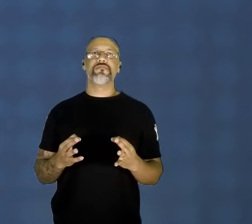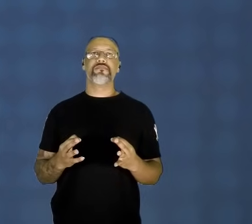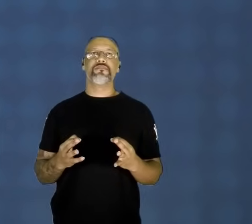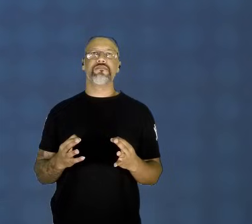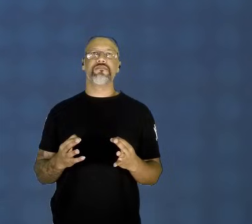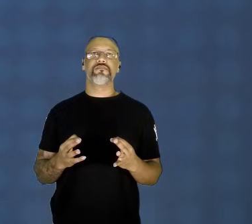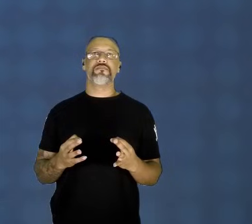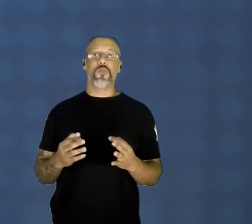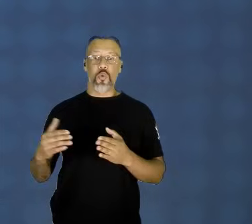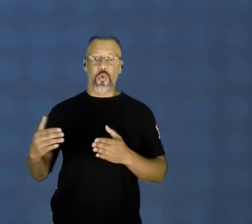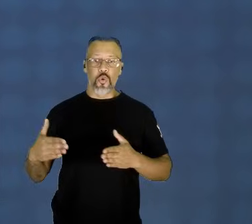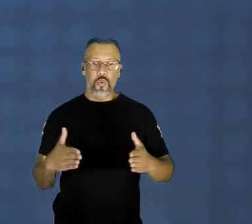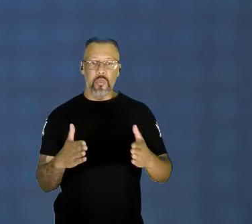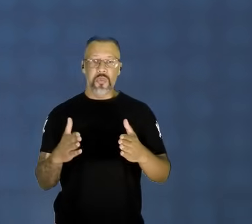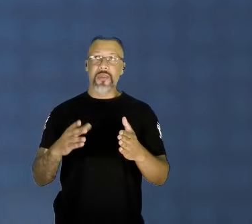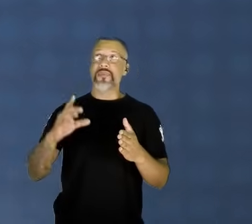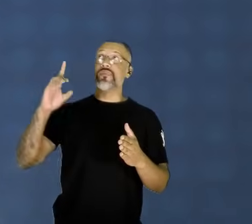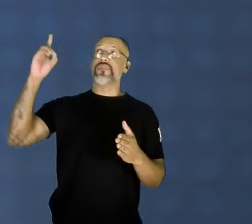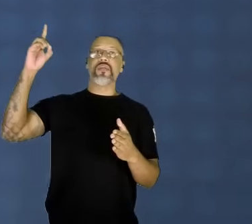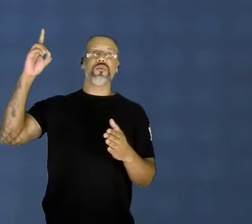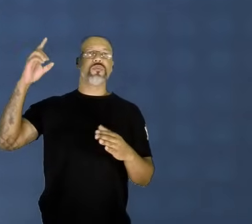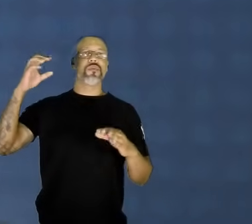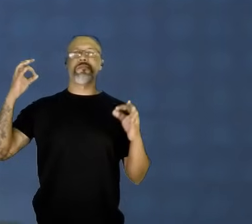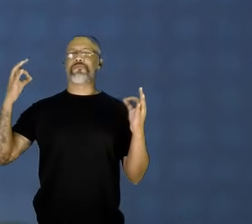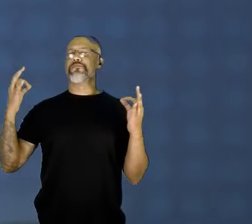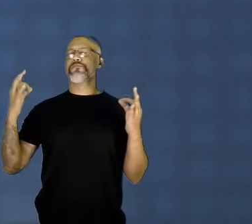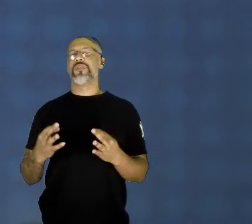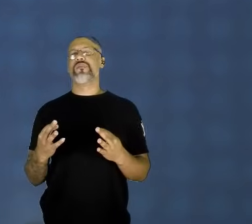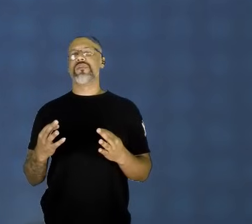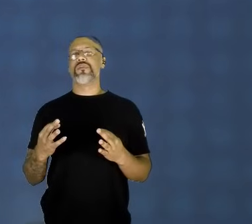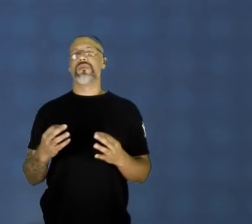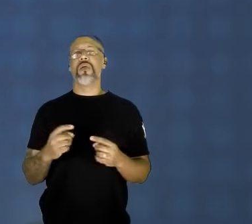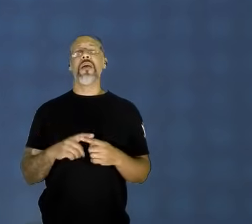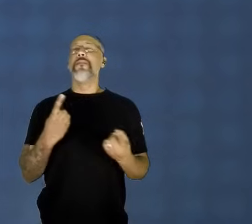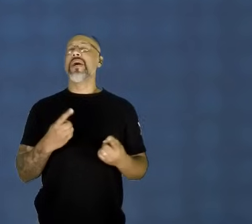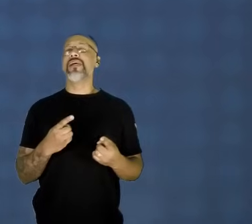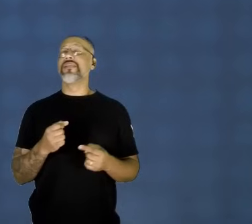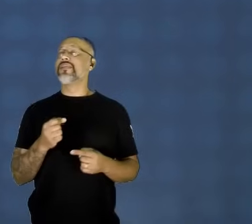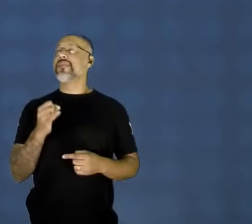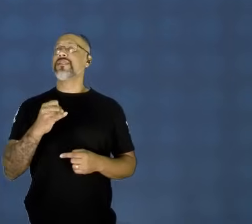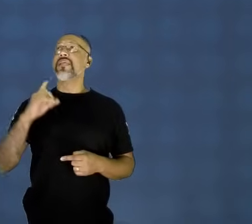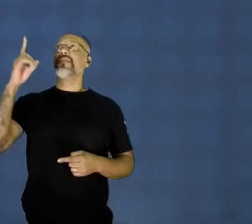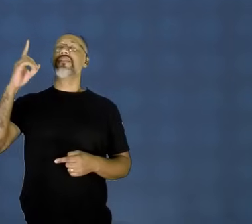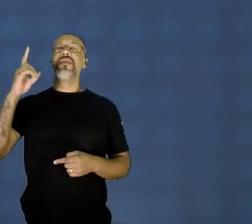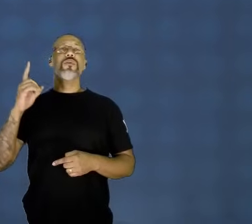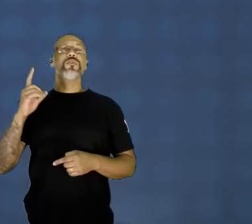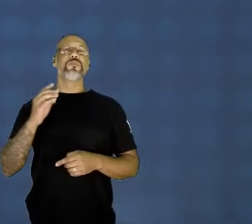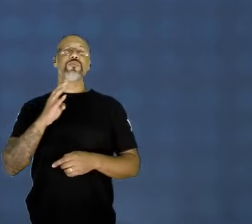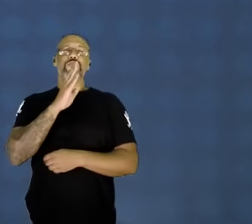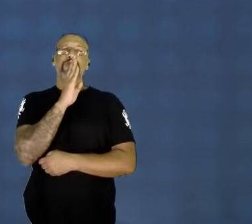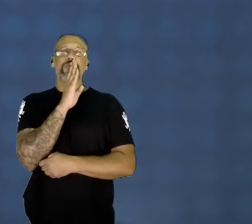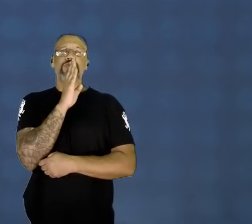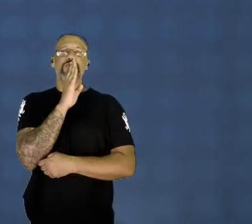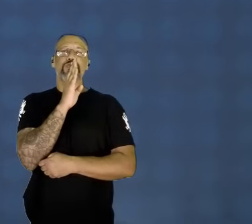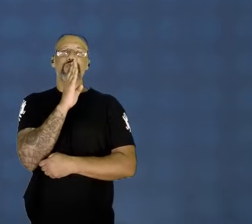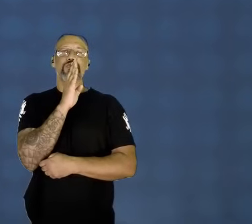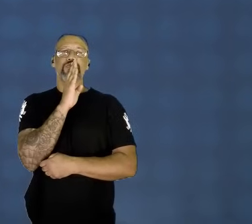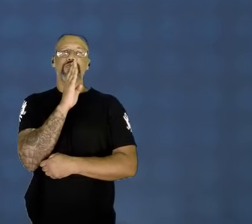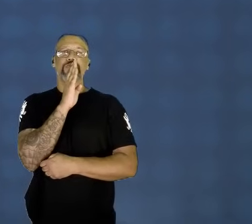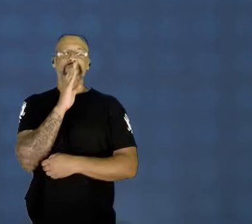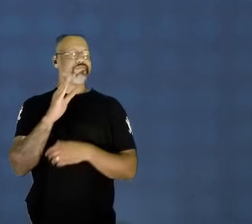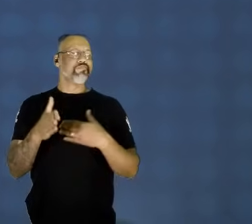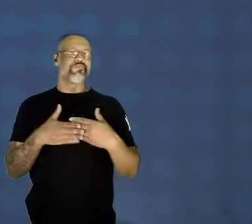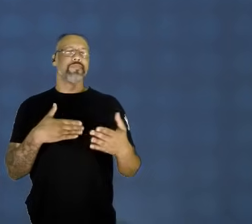O caminho de Deus é? Mas e se Ele está em silêncio? O caminho dEle é? Perfeito. Talvez Deus só